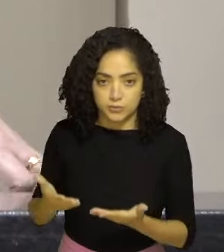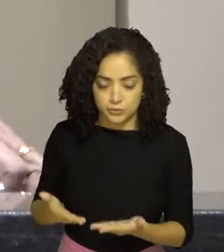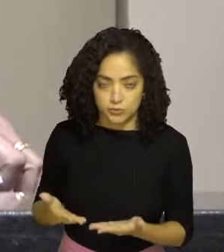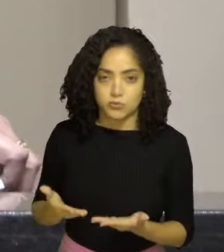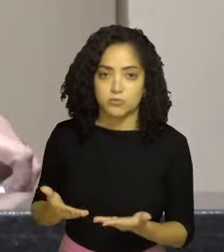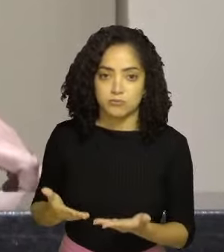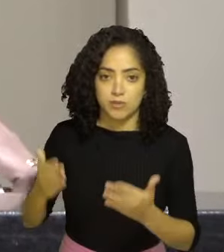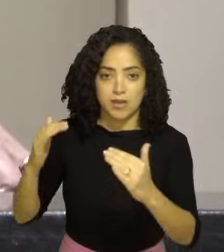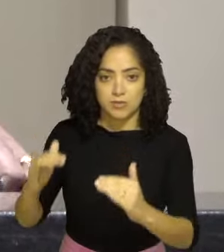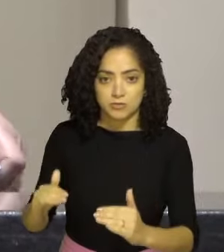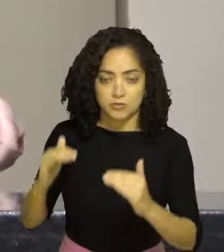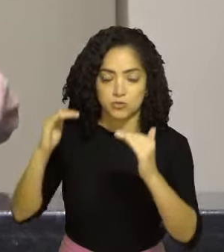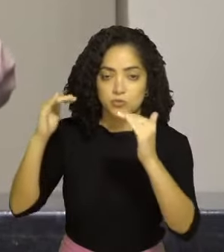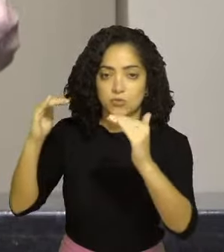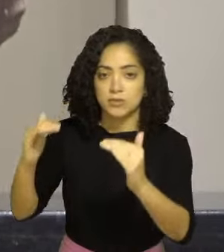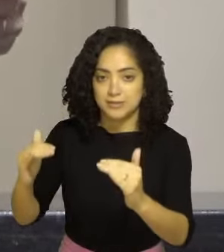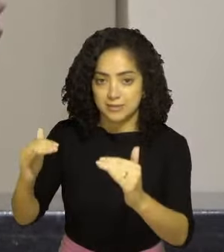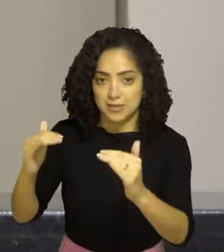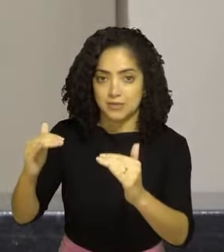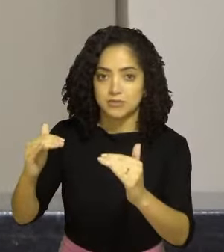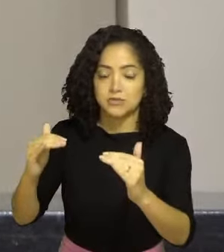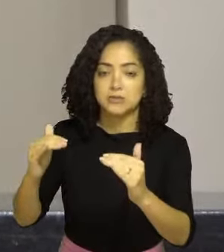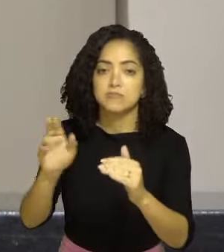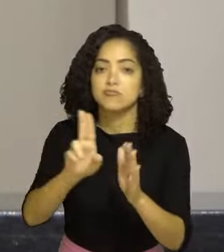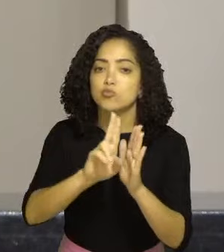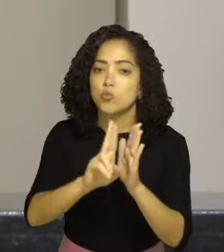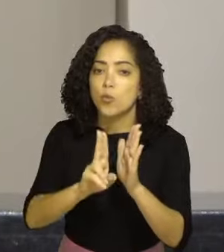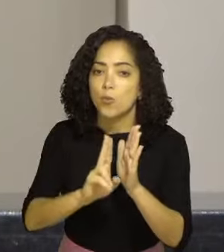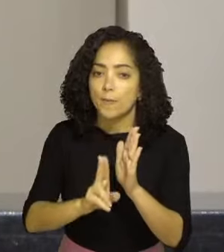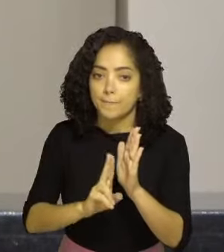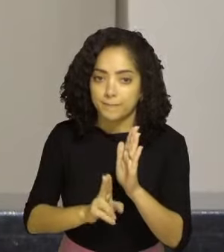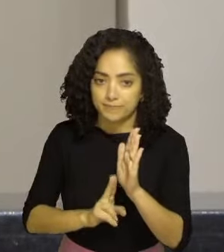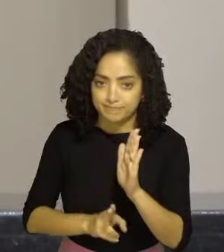as autoridades a serem nominadas.